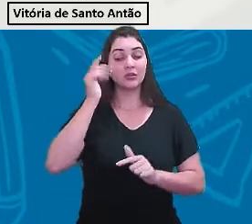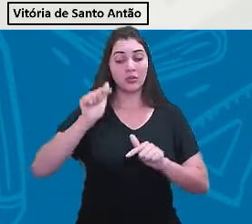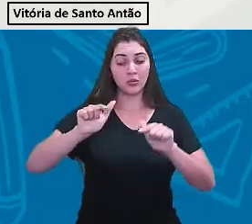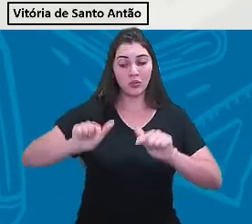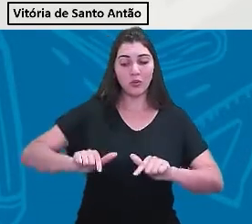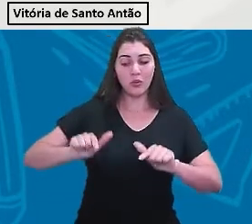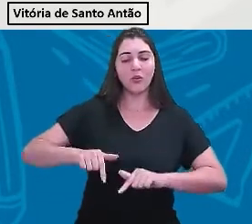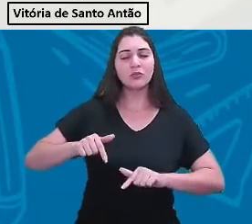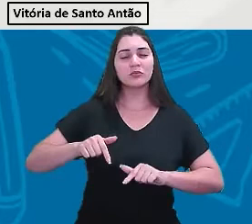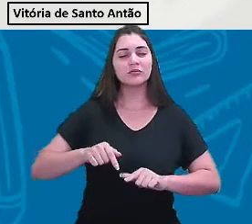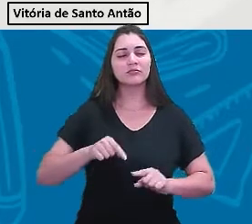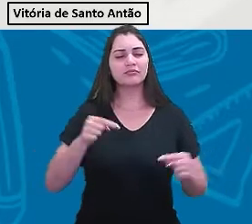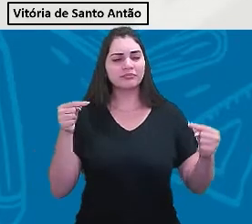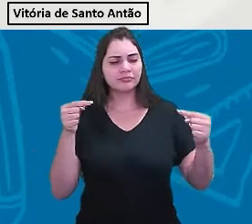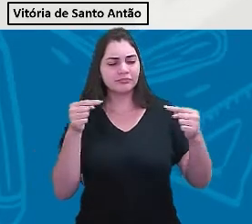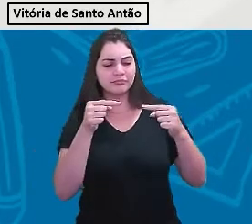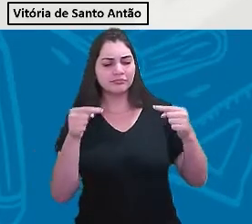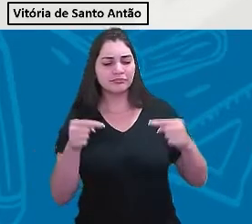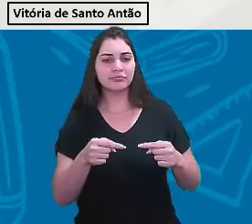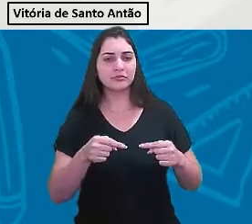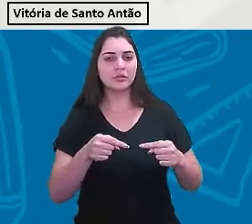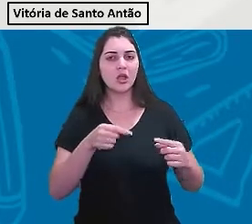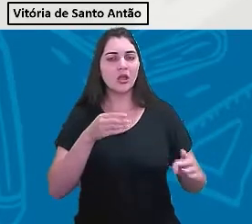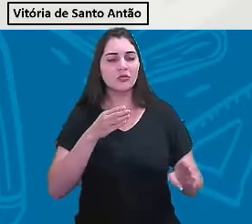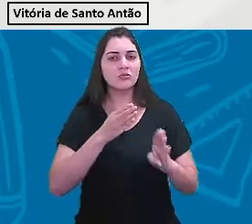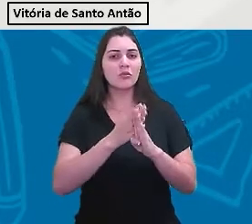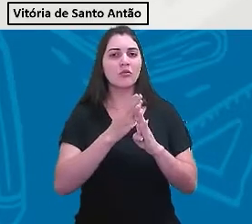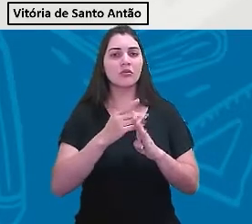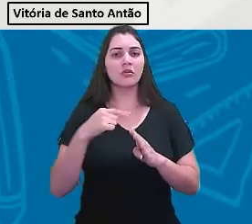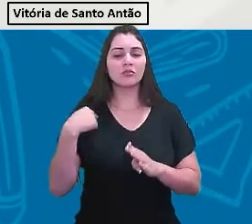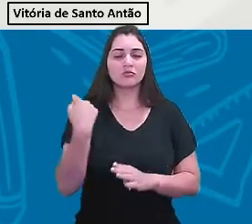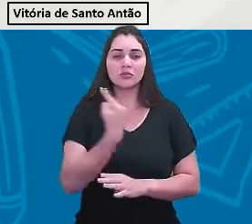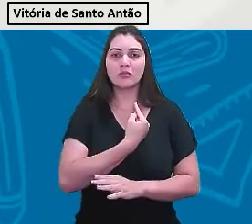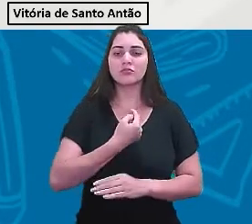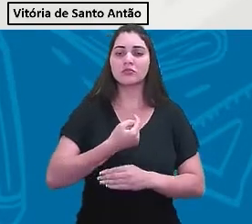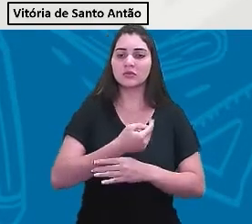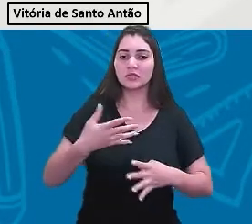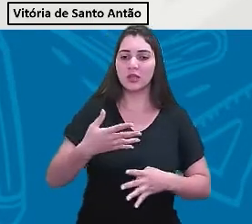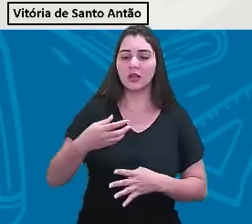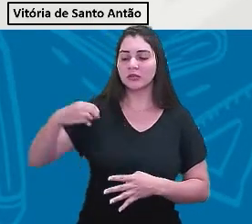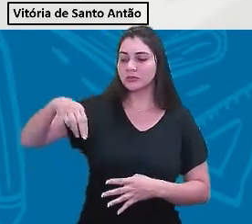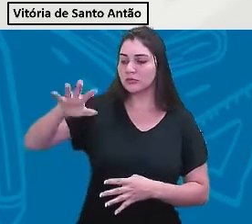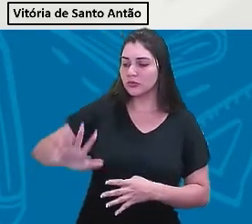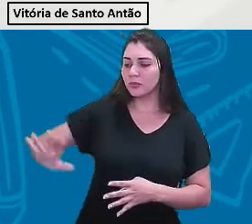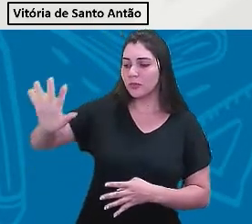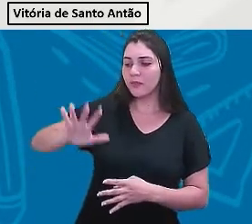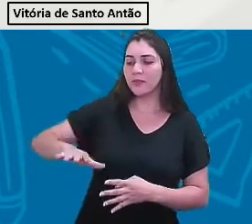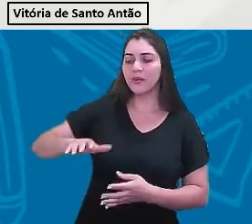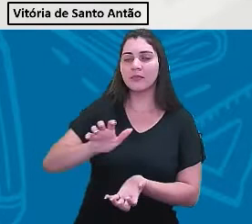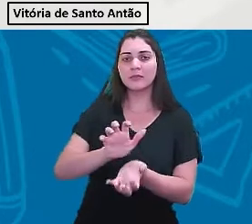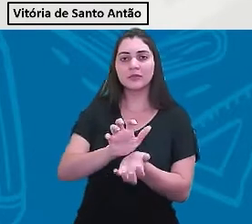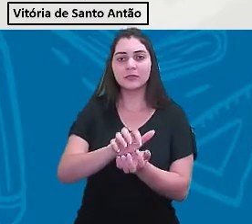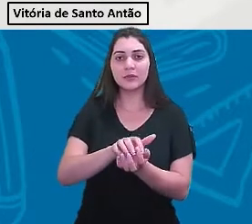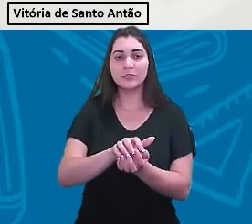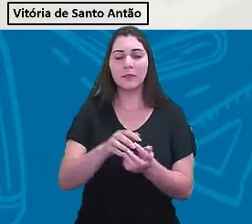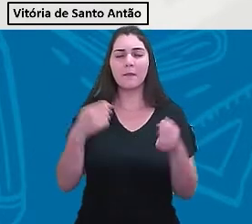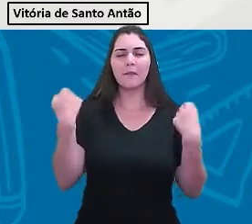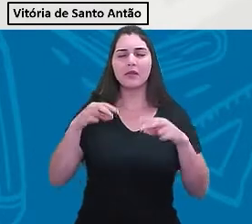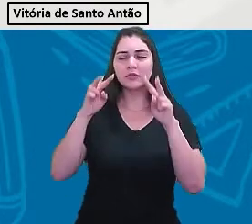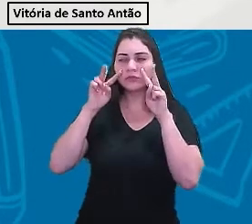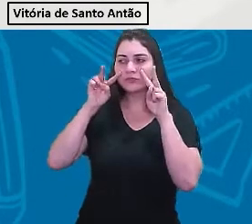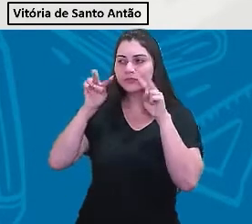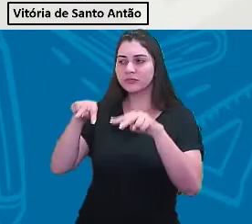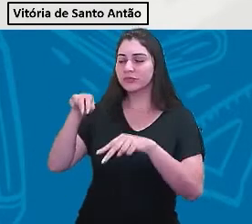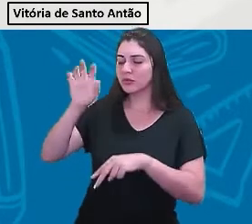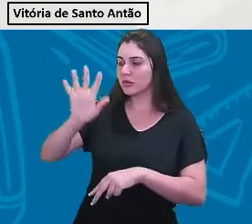onde localiza-se a nossa cidade no mapa de Pernambuco, certo? A gente tem que visualizar o mapa de Pernambuco